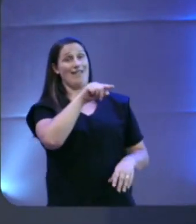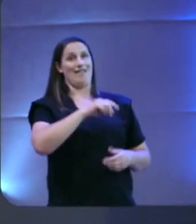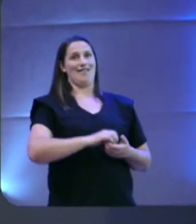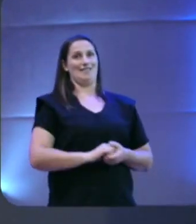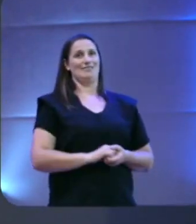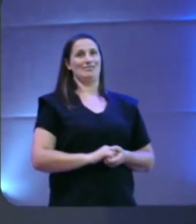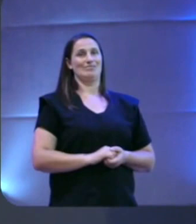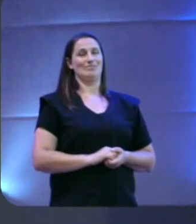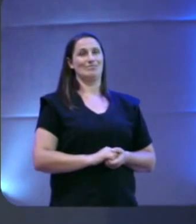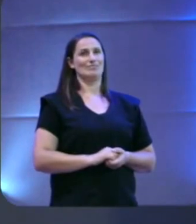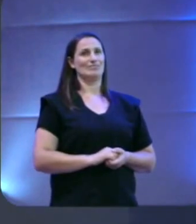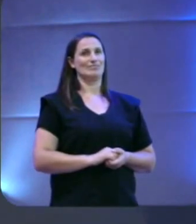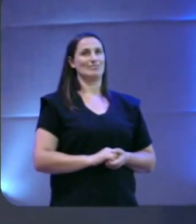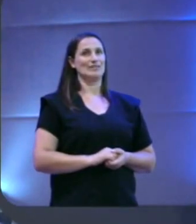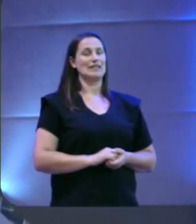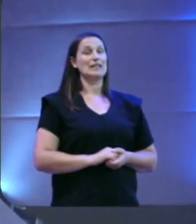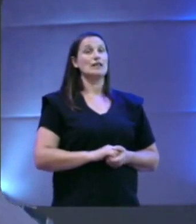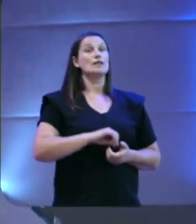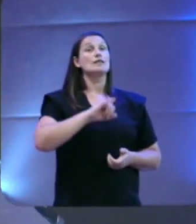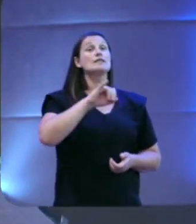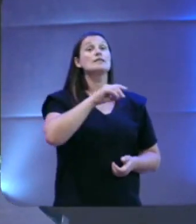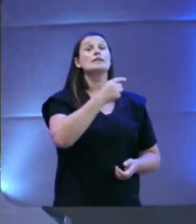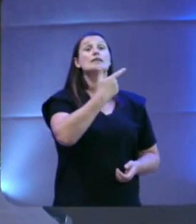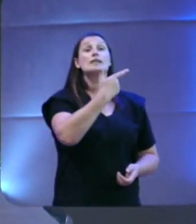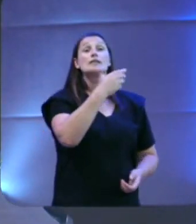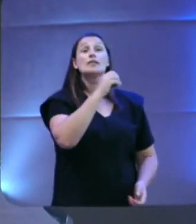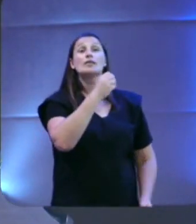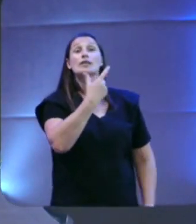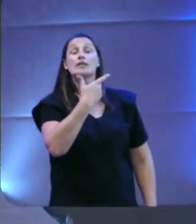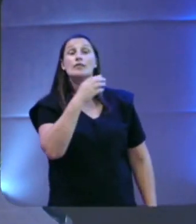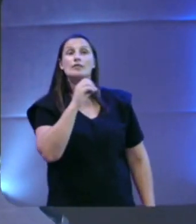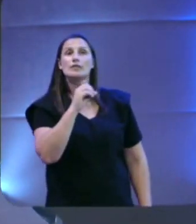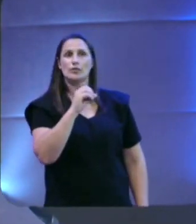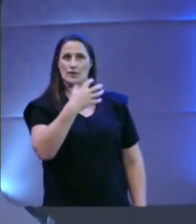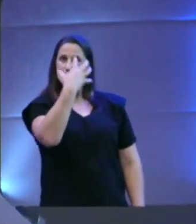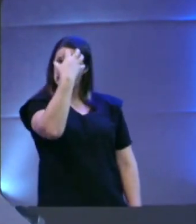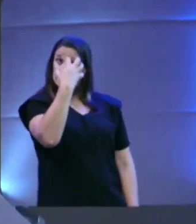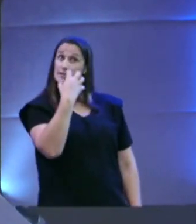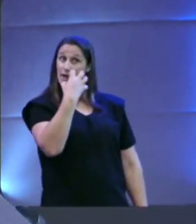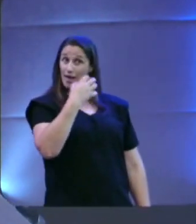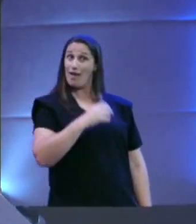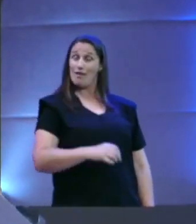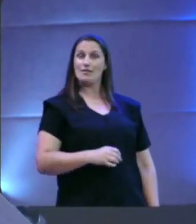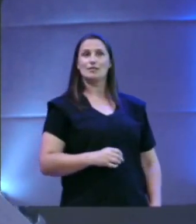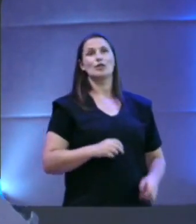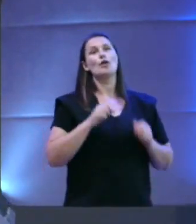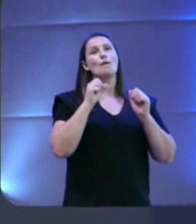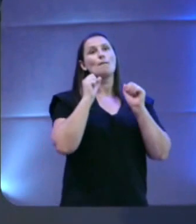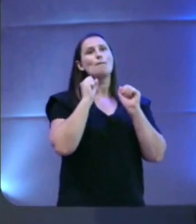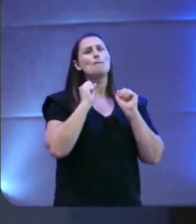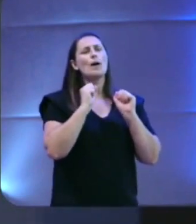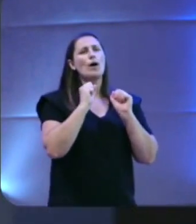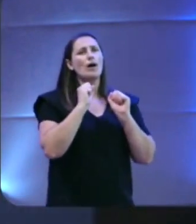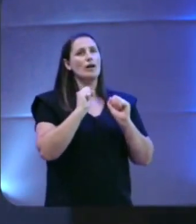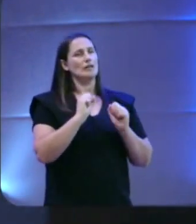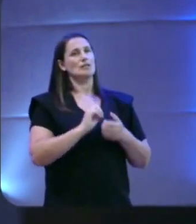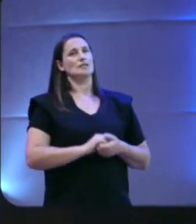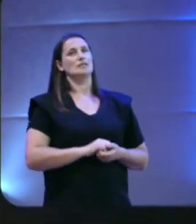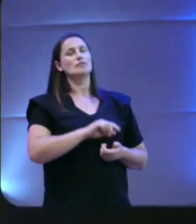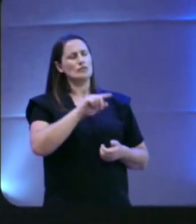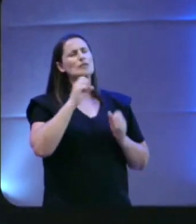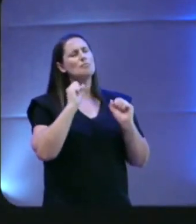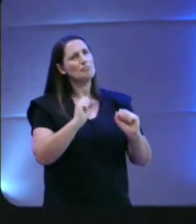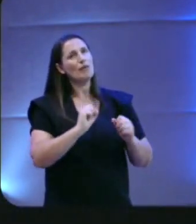ela. Que tal se em 2020, meus irmãos, olha como é que é sério isso. Esse poder da multiplicação. Se cada um de nós